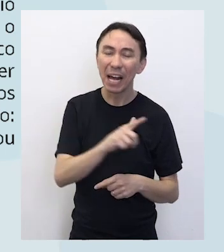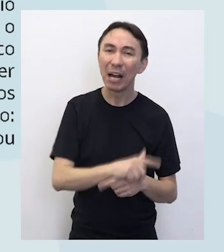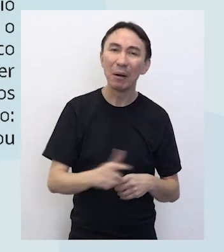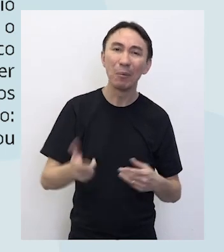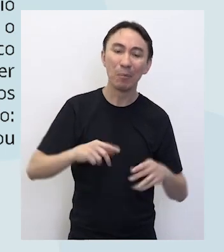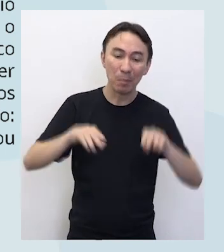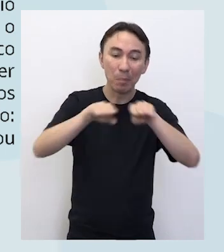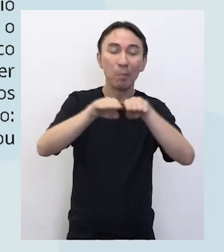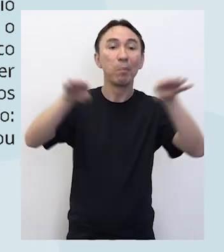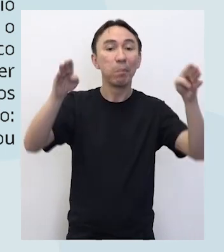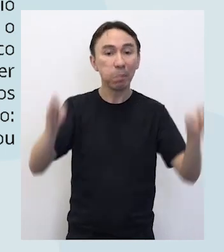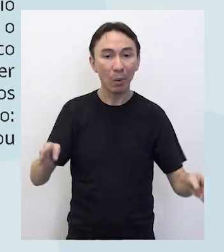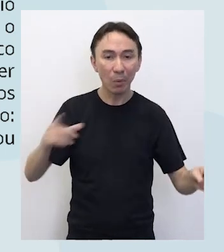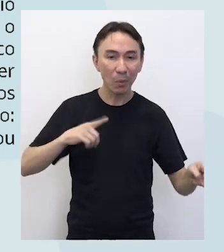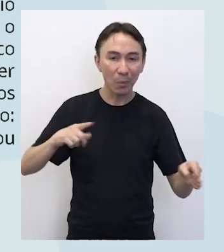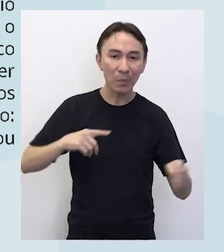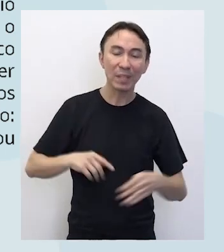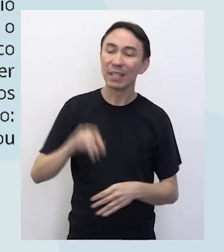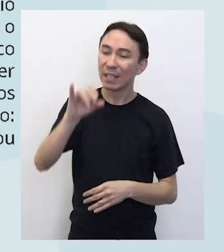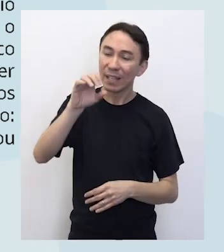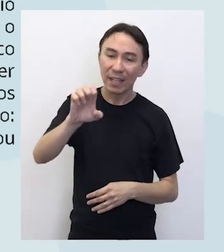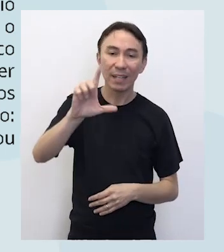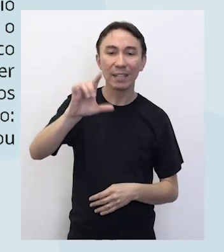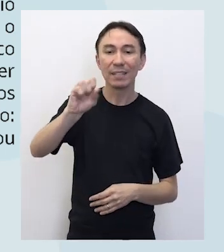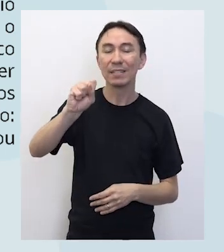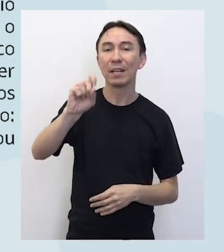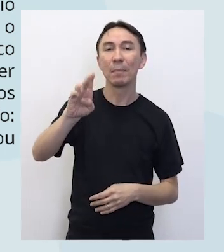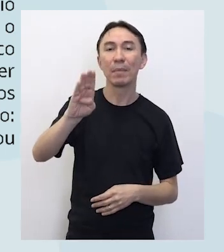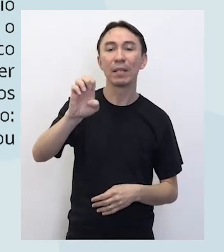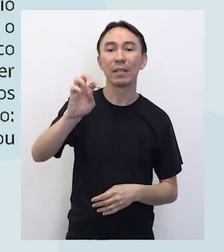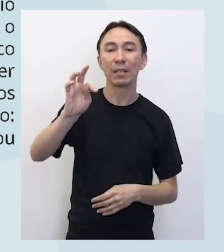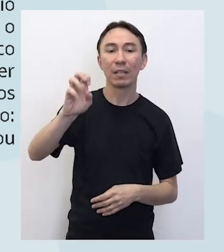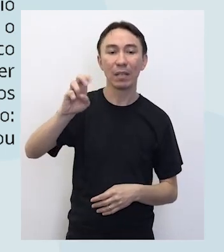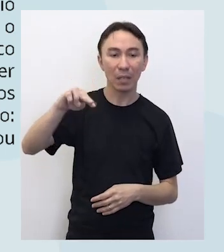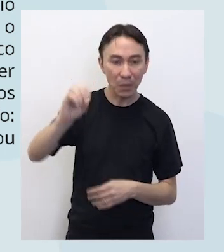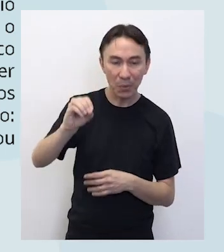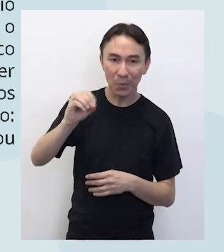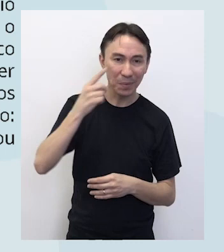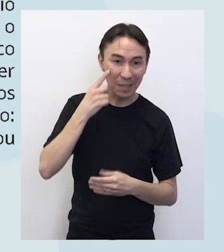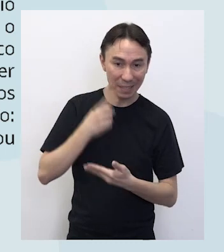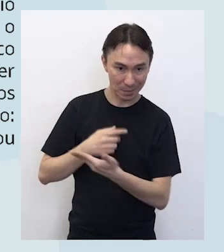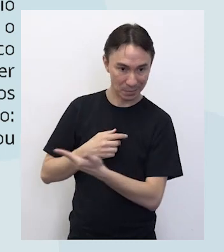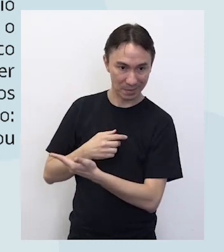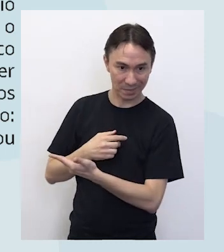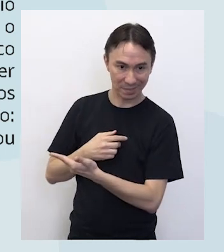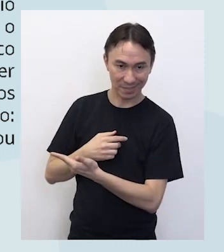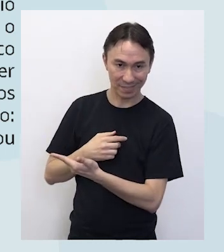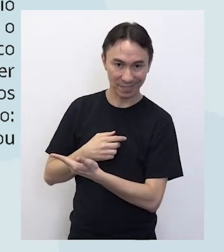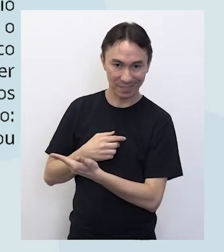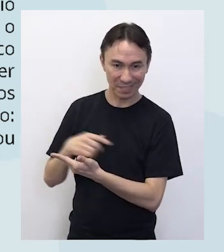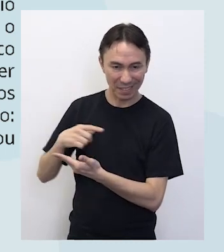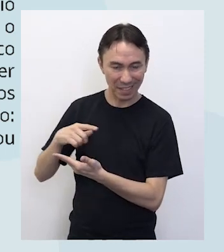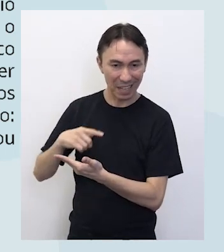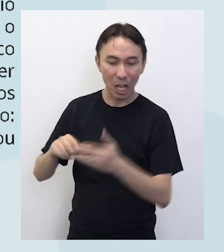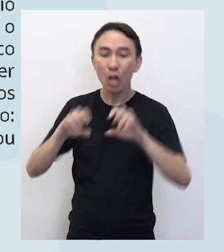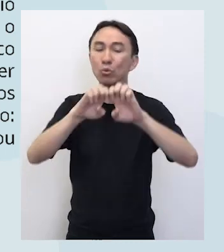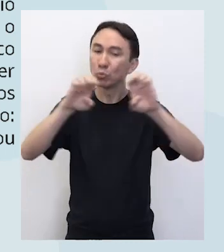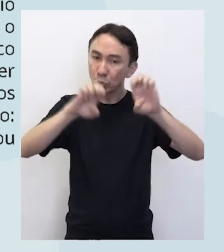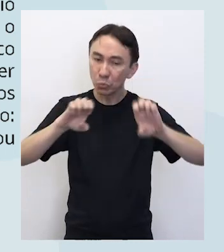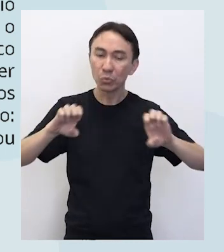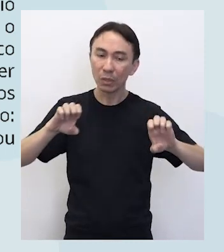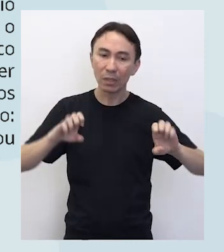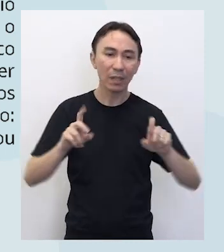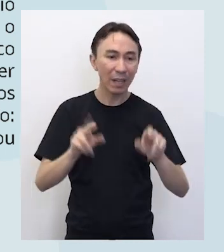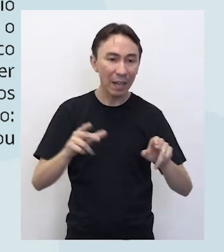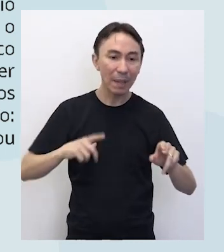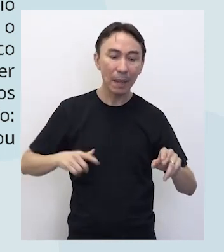tá? A estrutura dele, em geral, é circular, hexagonal ou octagonal, né? E representa-se por um edifício